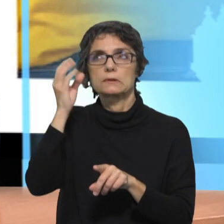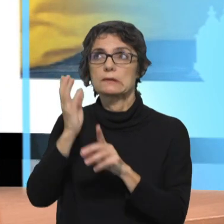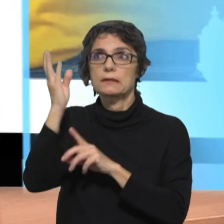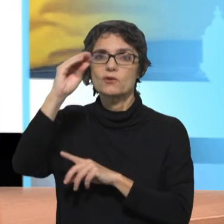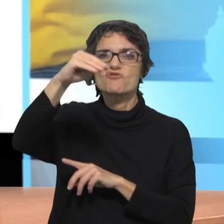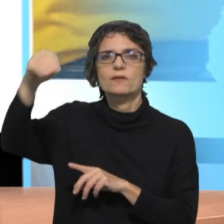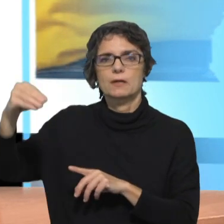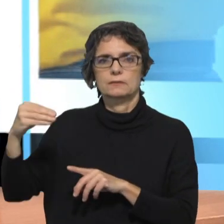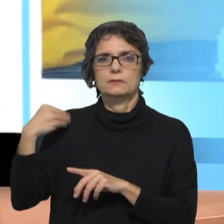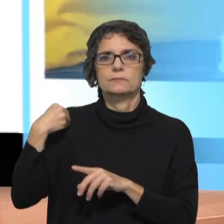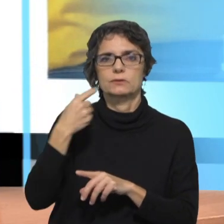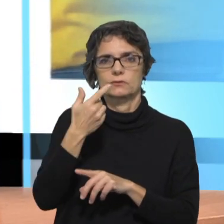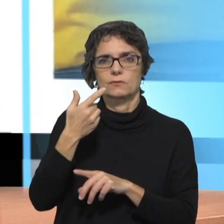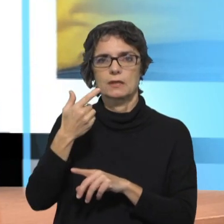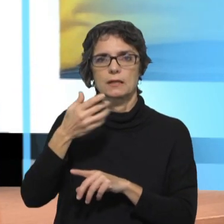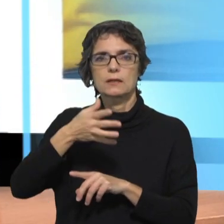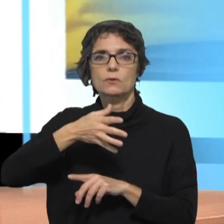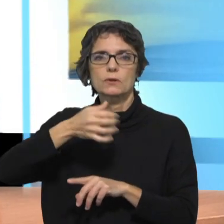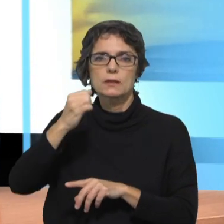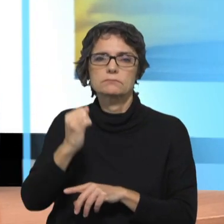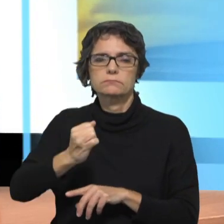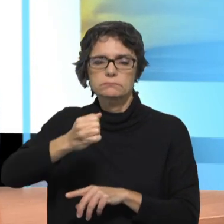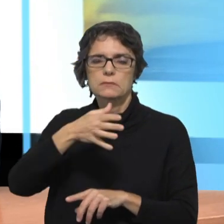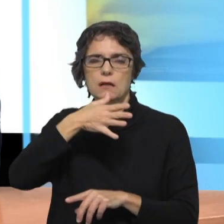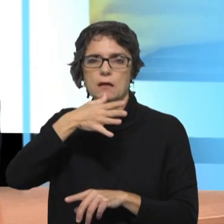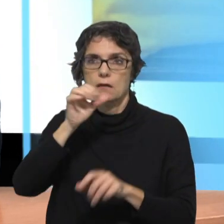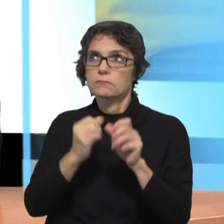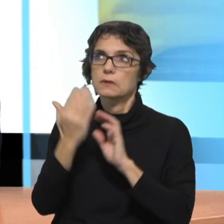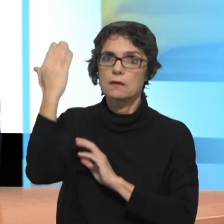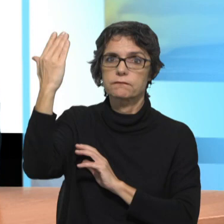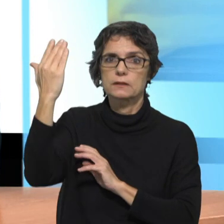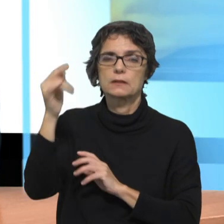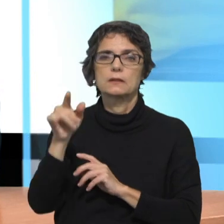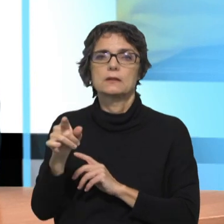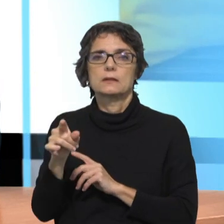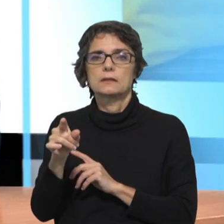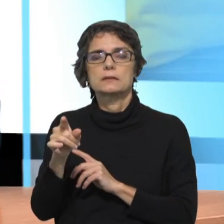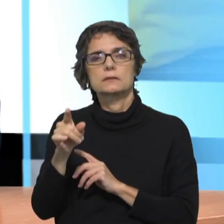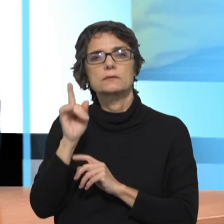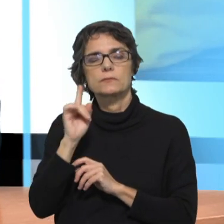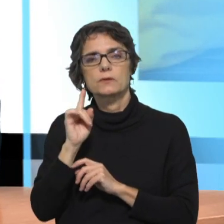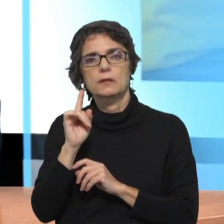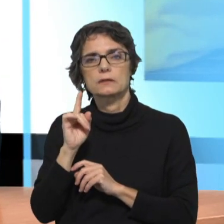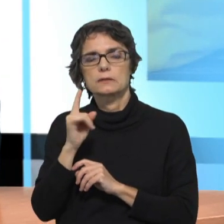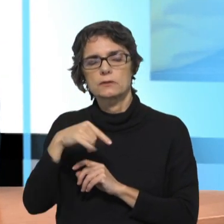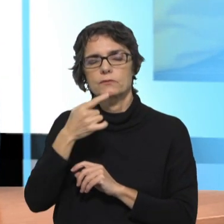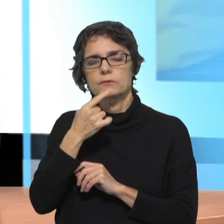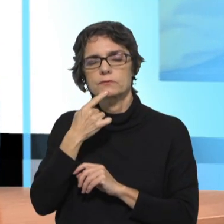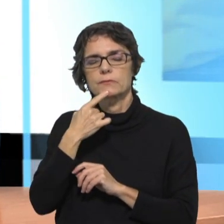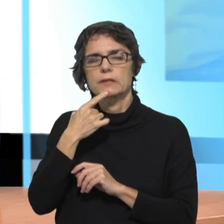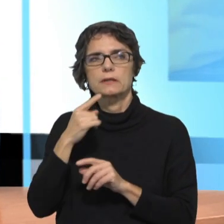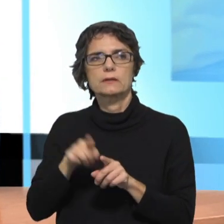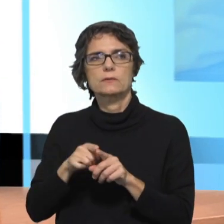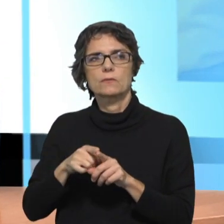nessa ótica que temos também que entender, do ponto de vista narrativo, este episódio. Há uma continuidade, mas